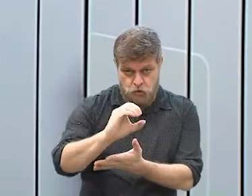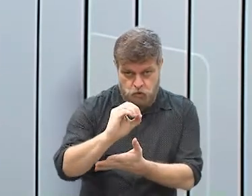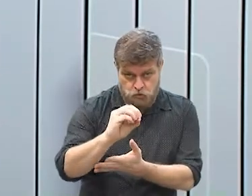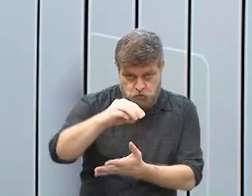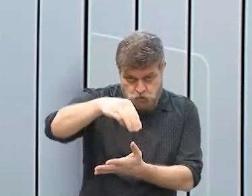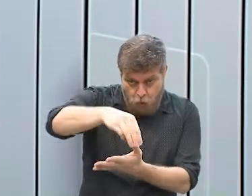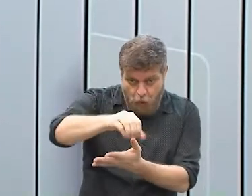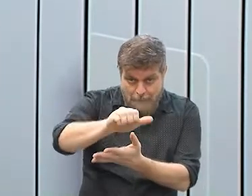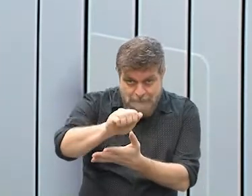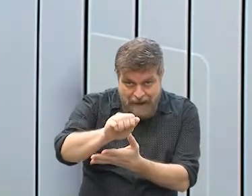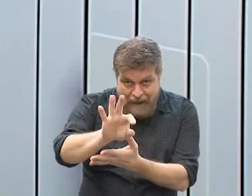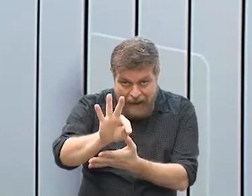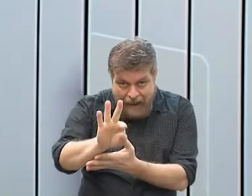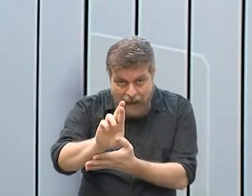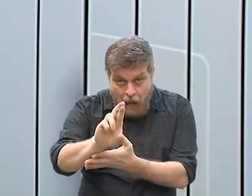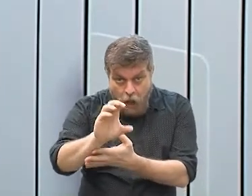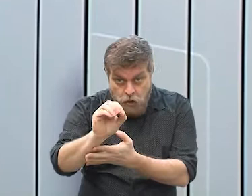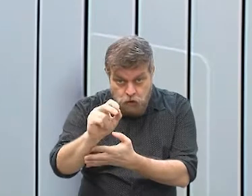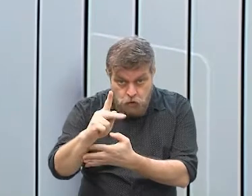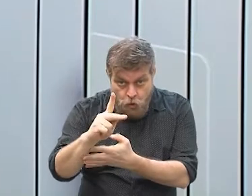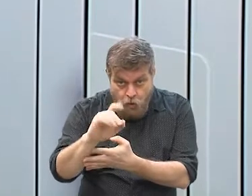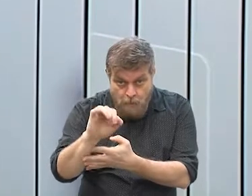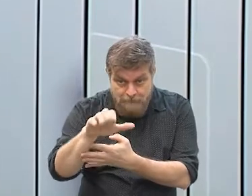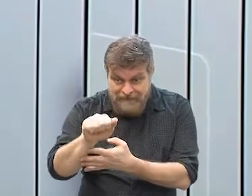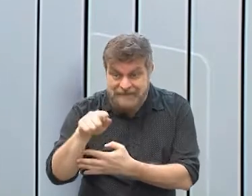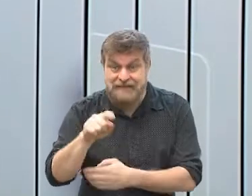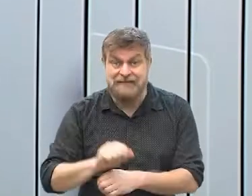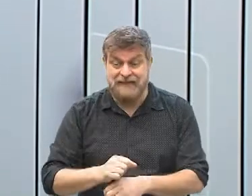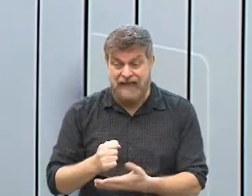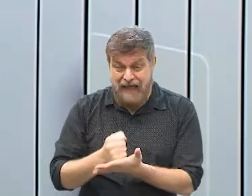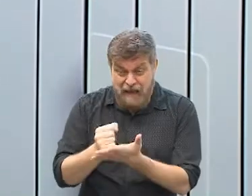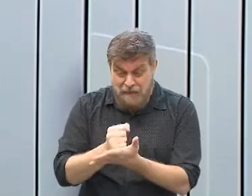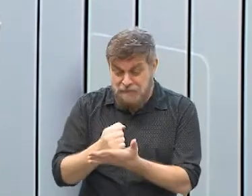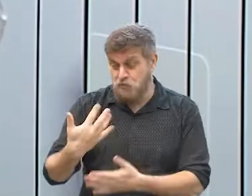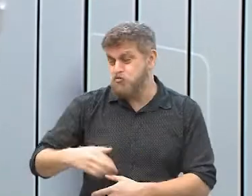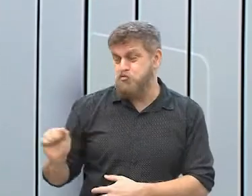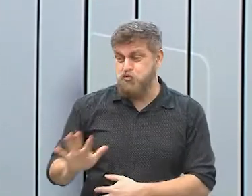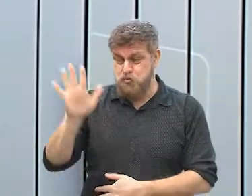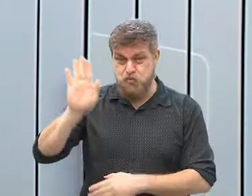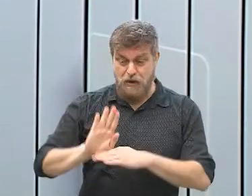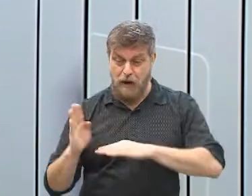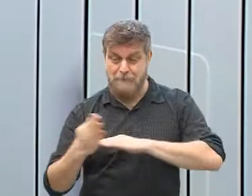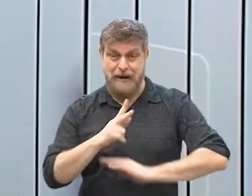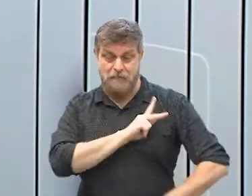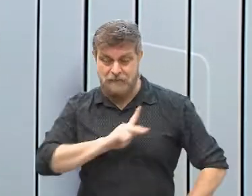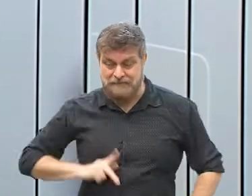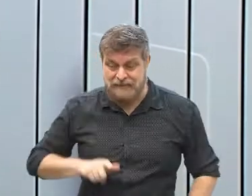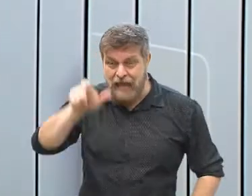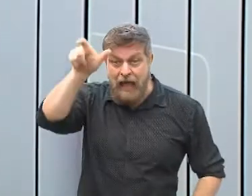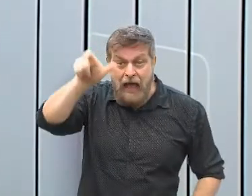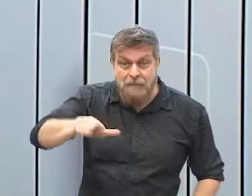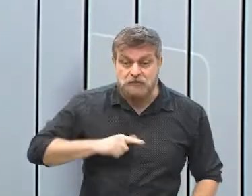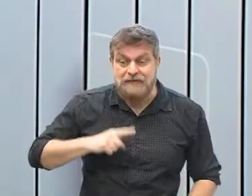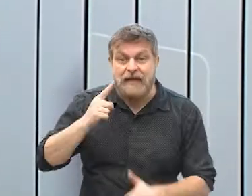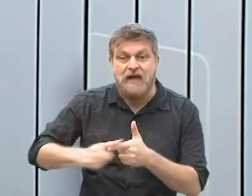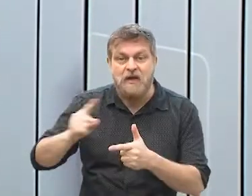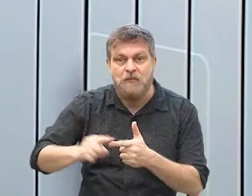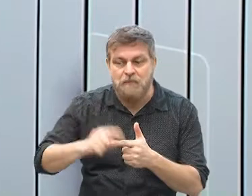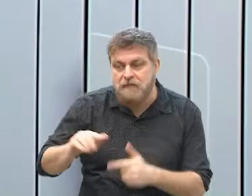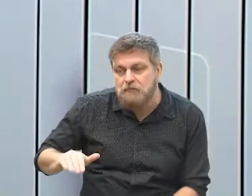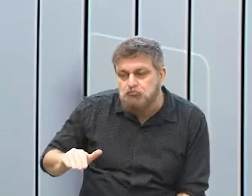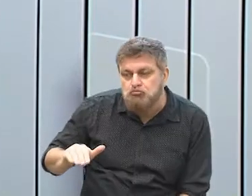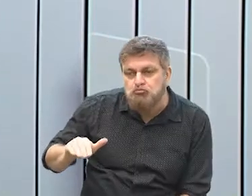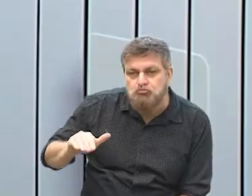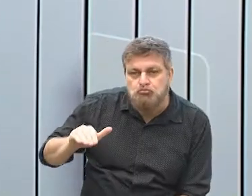de alto custo, que fica aqui perto da Câmara, no bairro da Ponte Preta, para as pessoas com déficit de hormônio de crescimento, que é